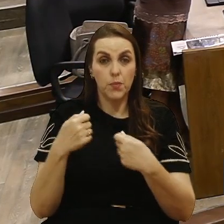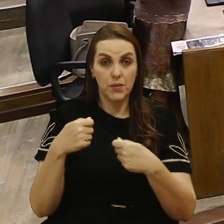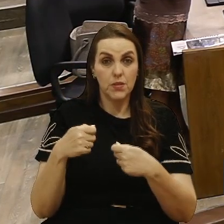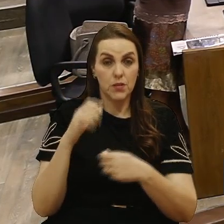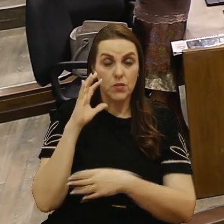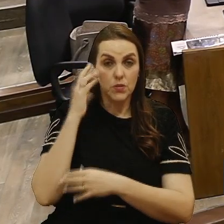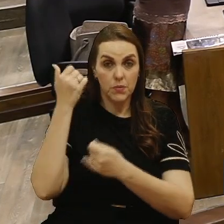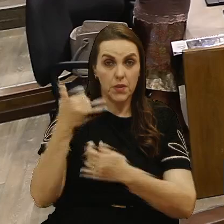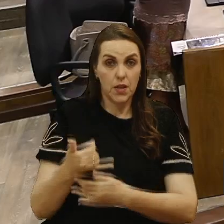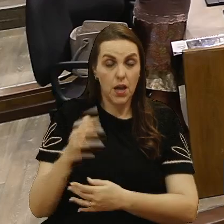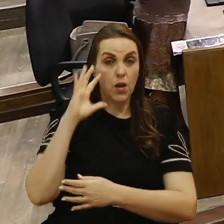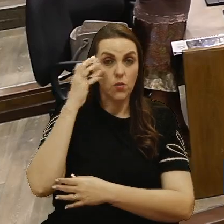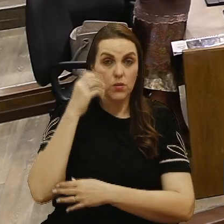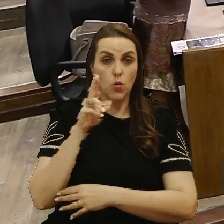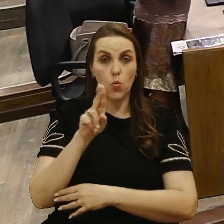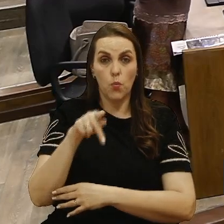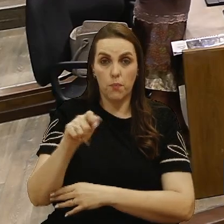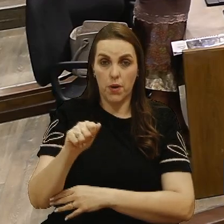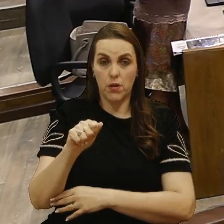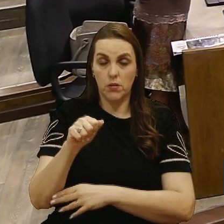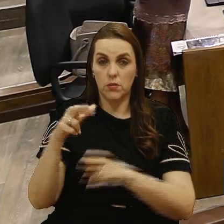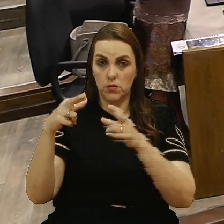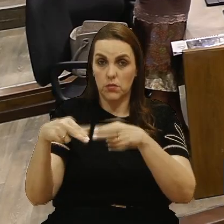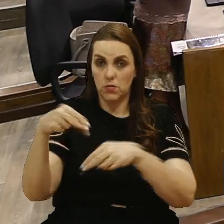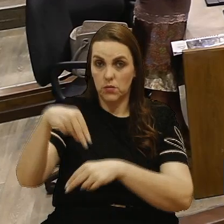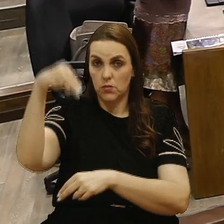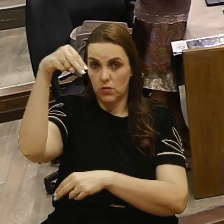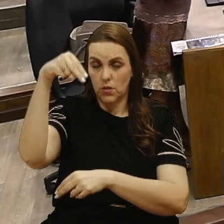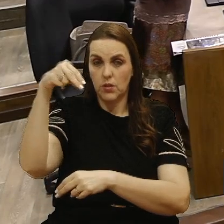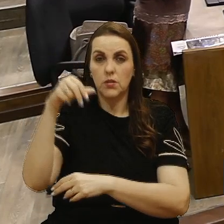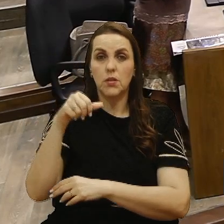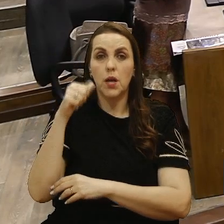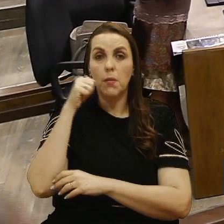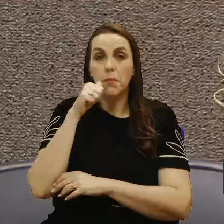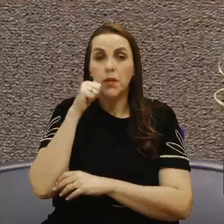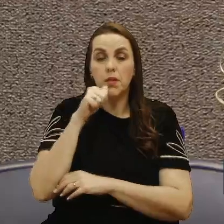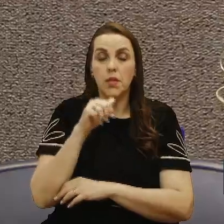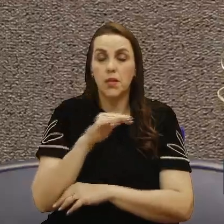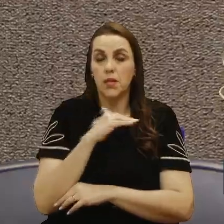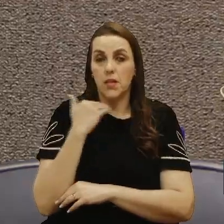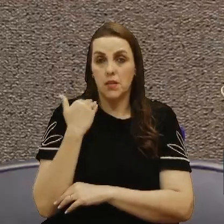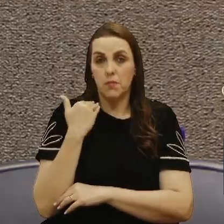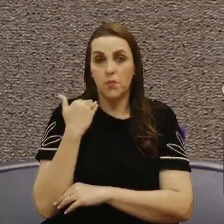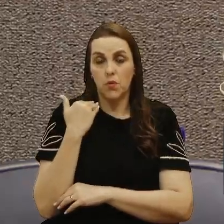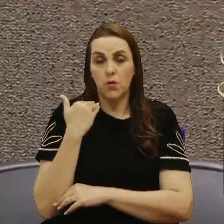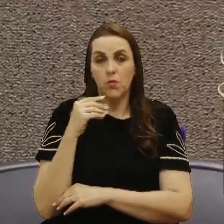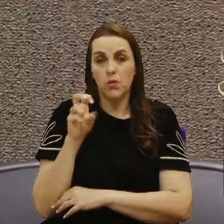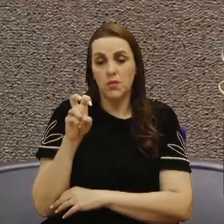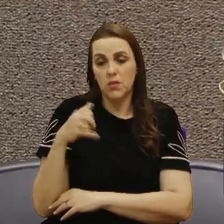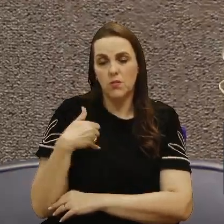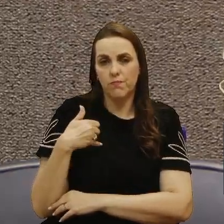lá na UPA Zona Norte no final de semana. Uma menina de apenas 5 anos veio a óbito no sábado,